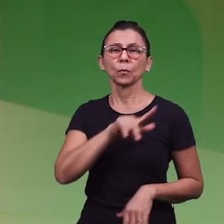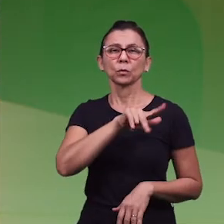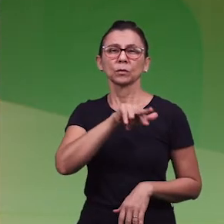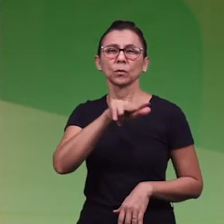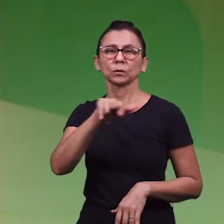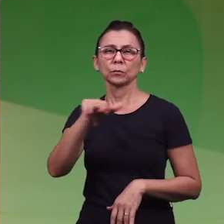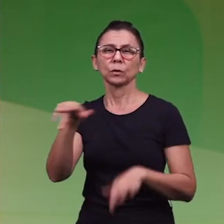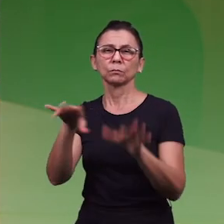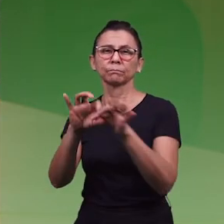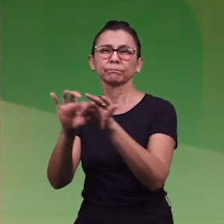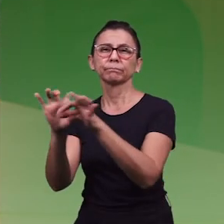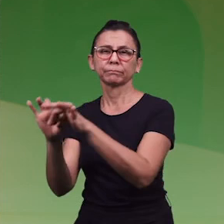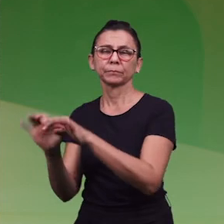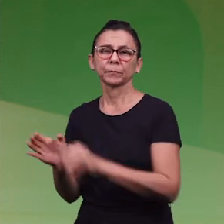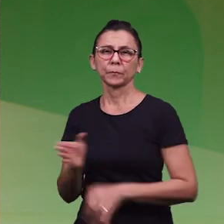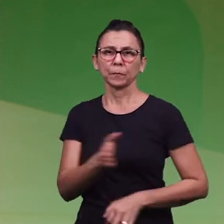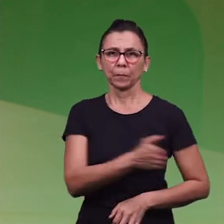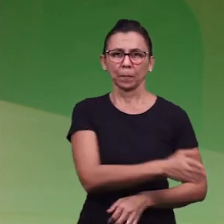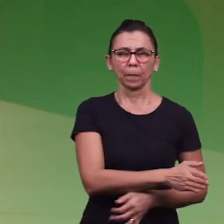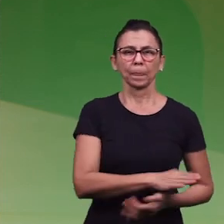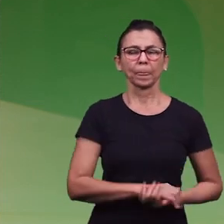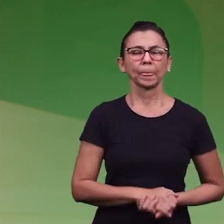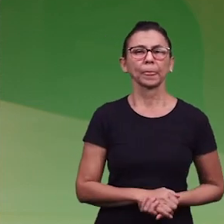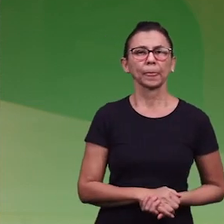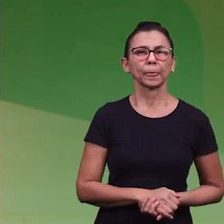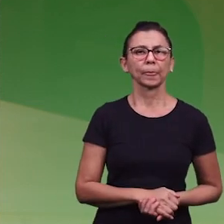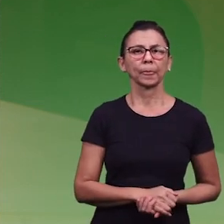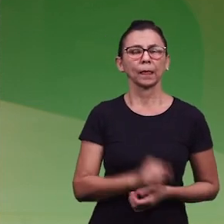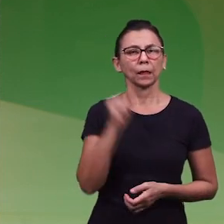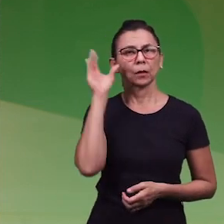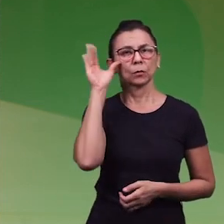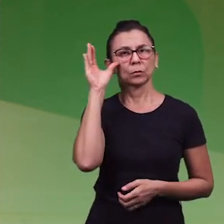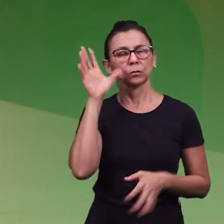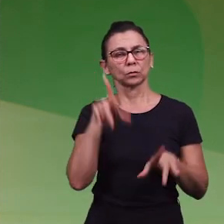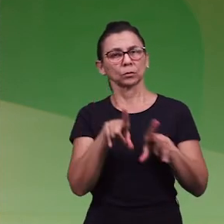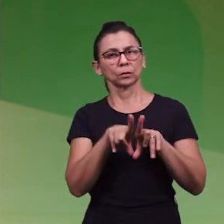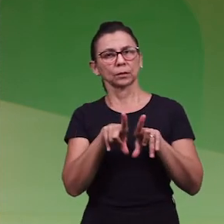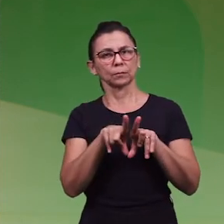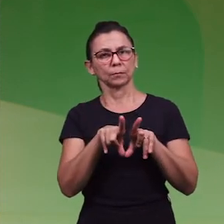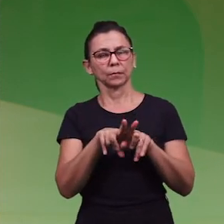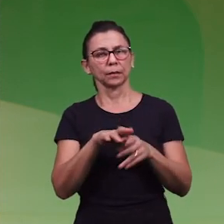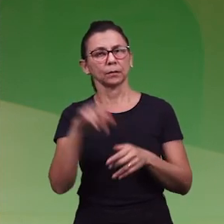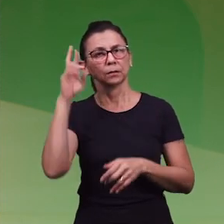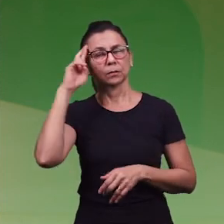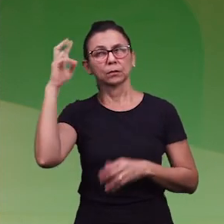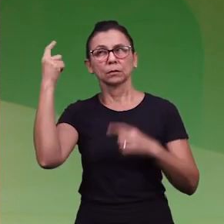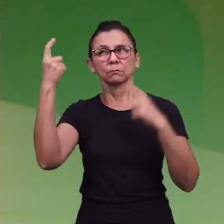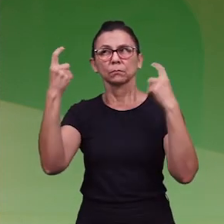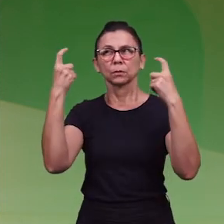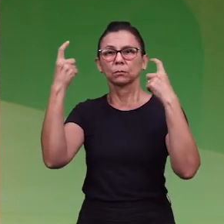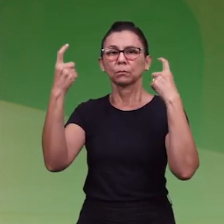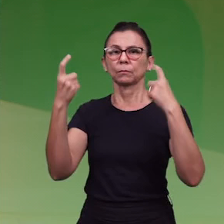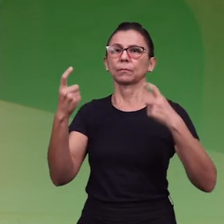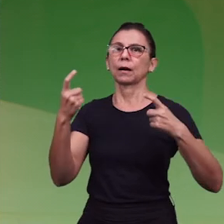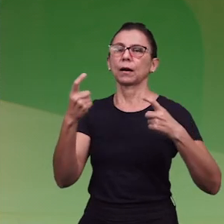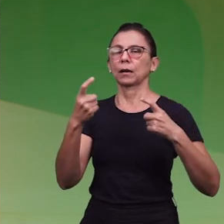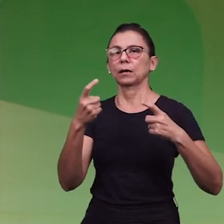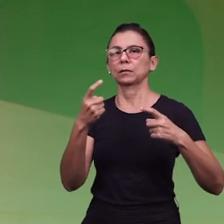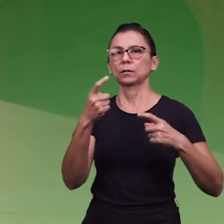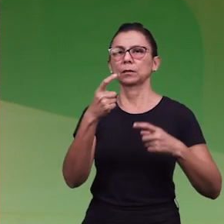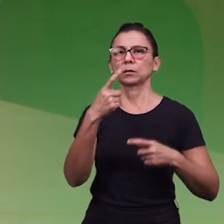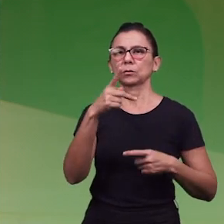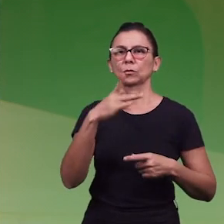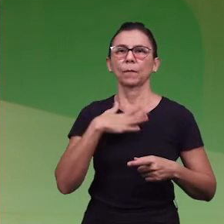corpo, né? Outra bênção interessante também é que a preocupação do Senhor em nos conduzir no caminho dele,